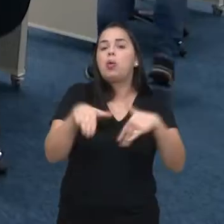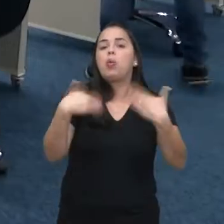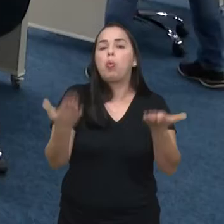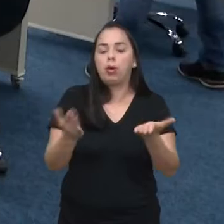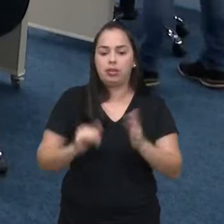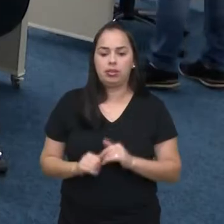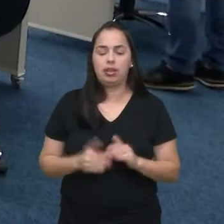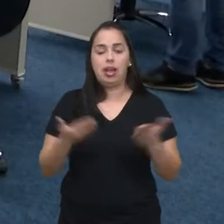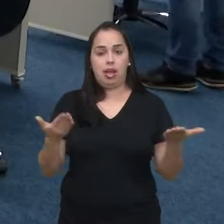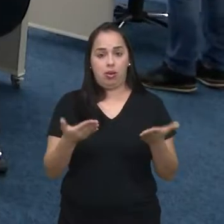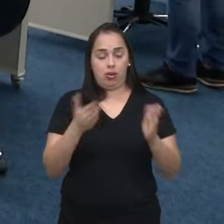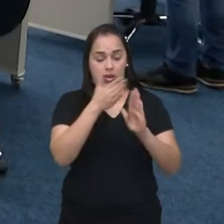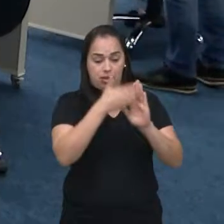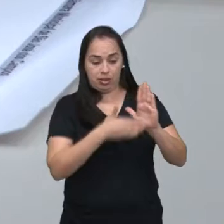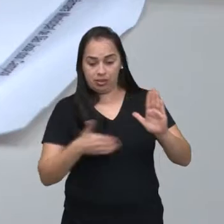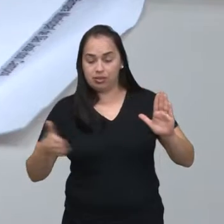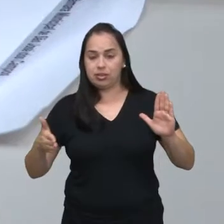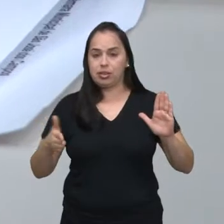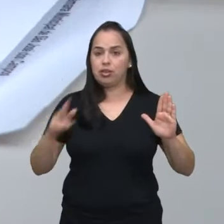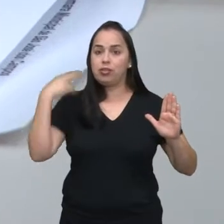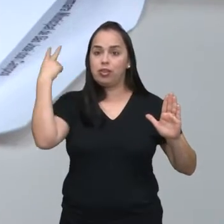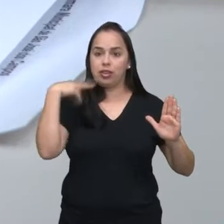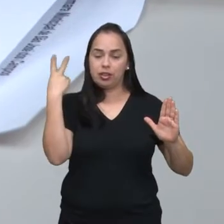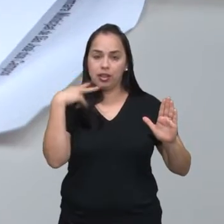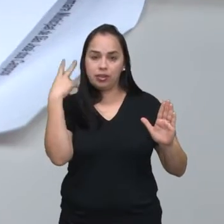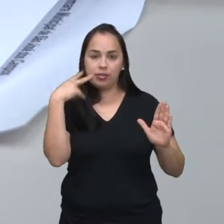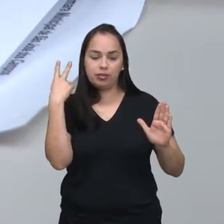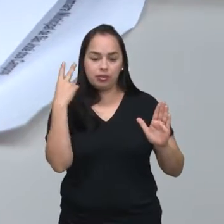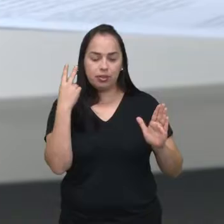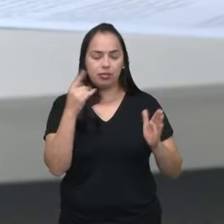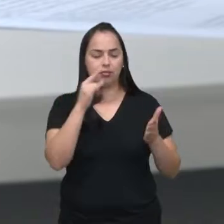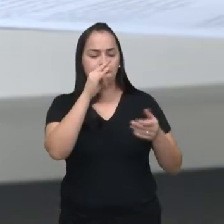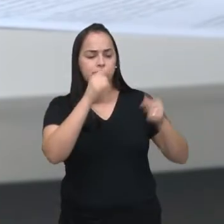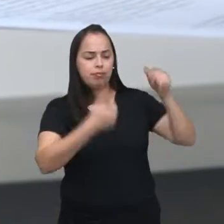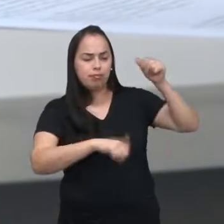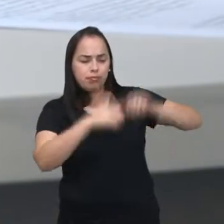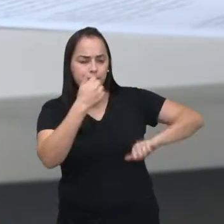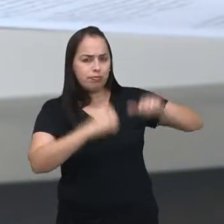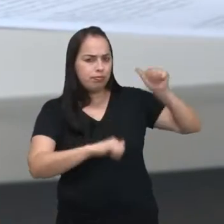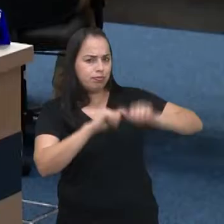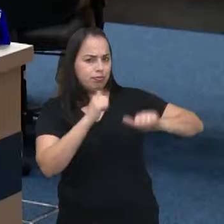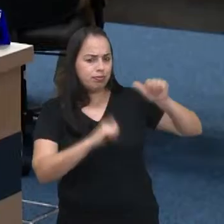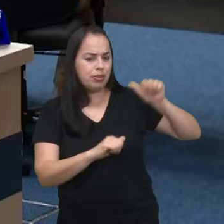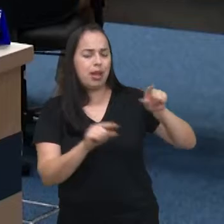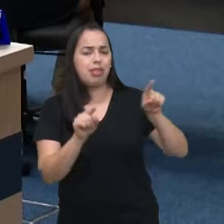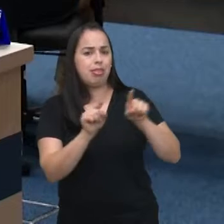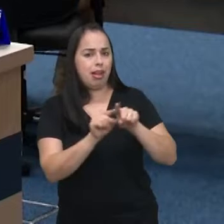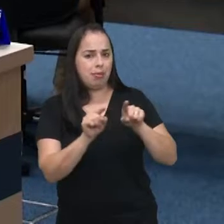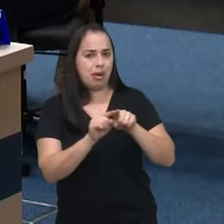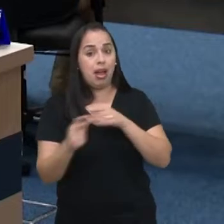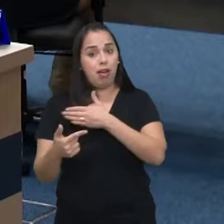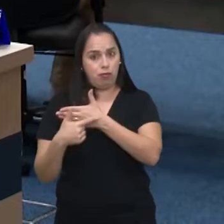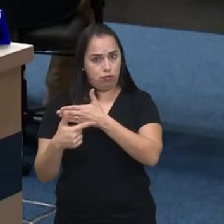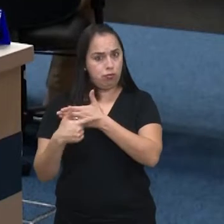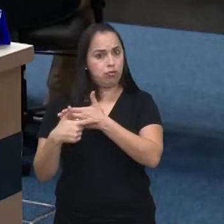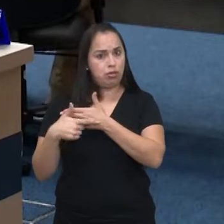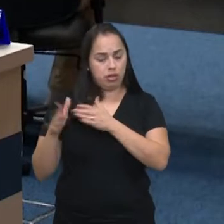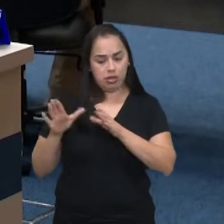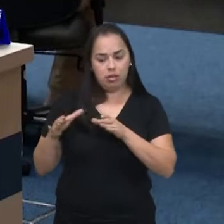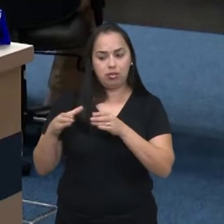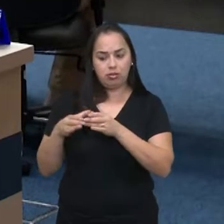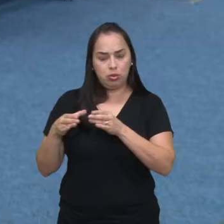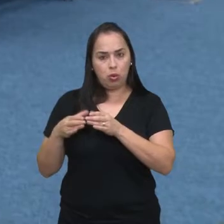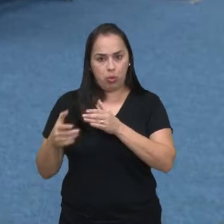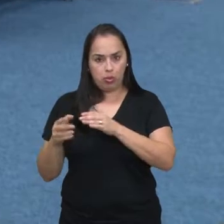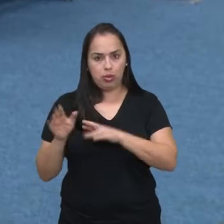agora em fase de tramitação cabe aos vereadores da câmara analisará proposta essa também é a função da